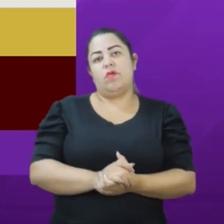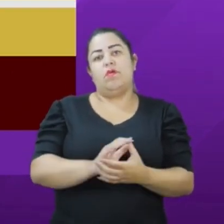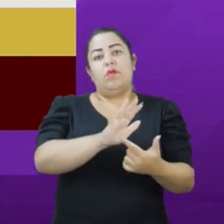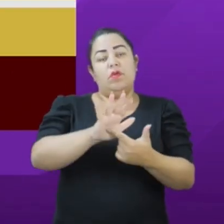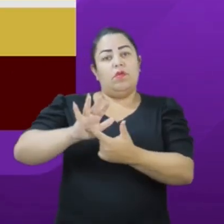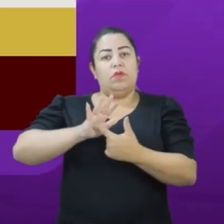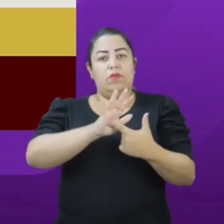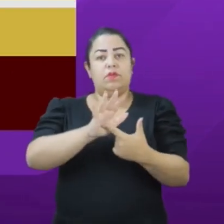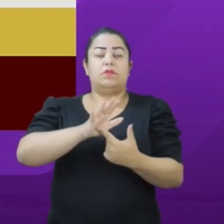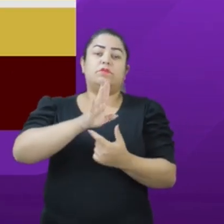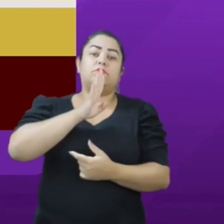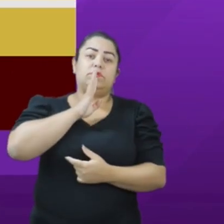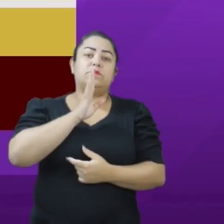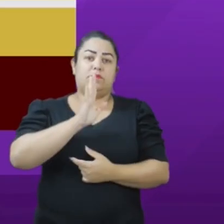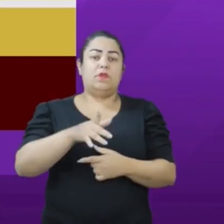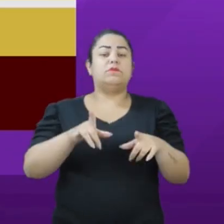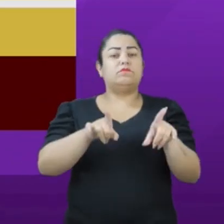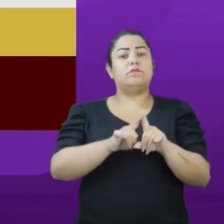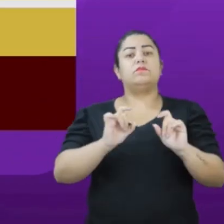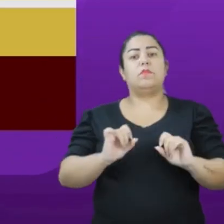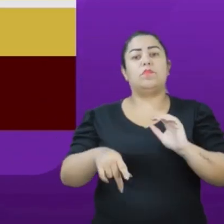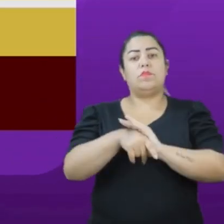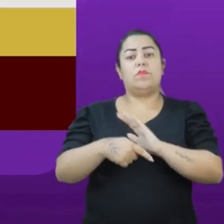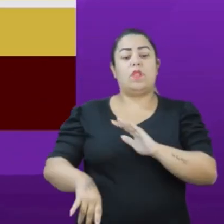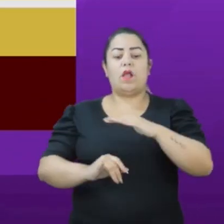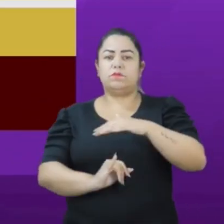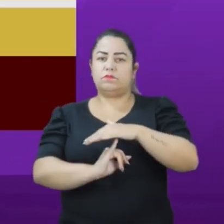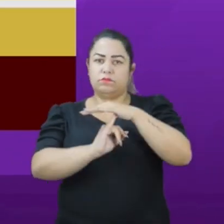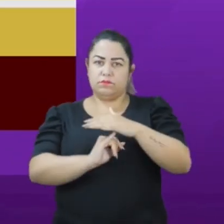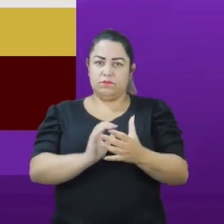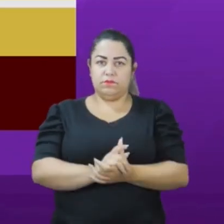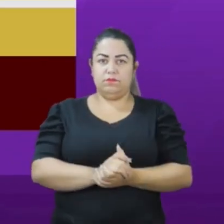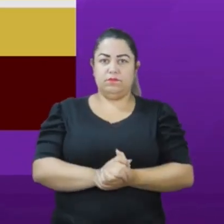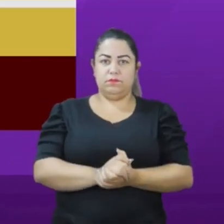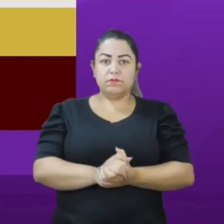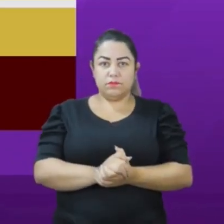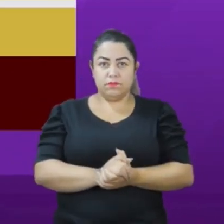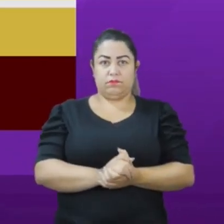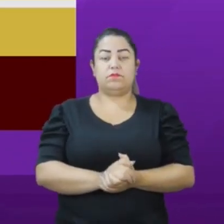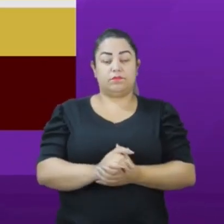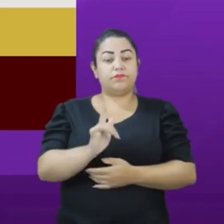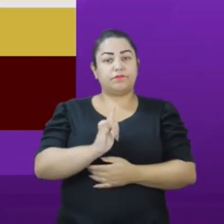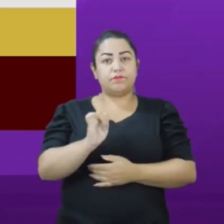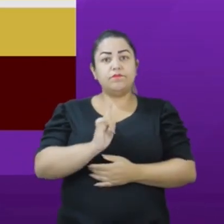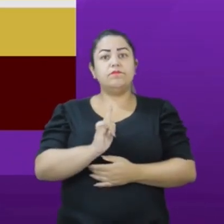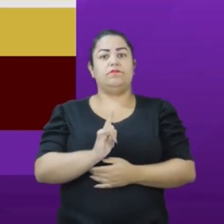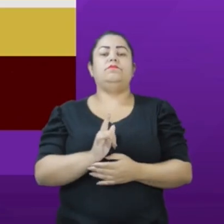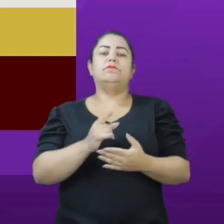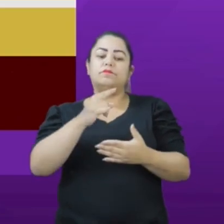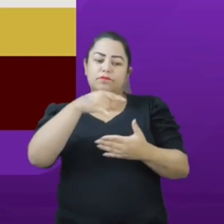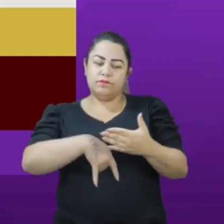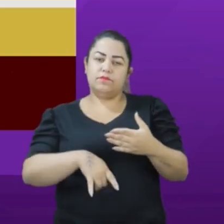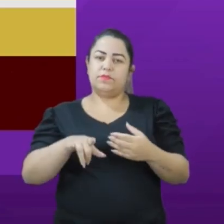que o problema é reconhecido e está sendo combatido ativamente pelas instituições. Nós também temos protocolos,